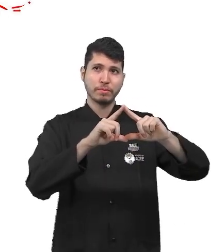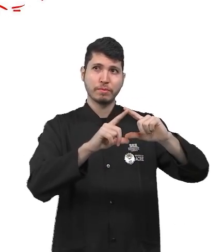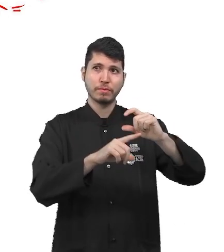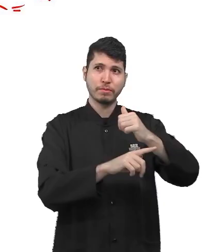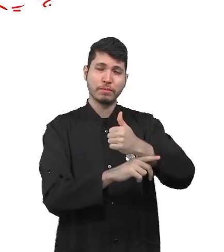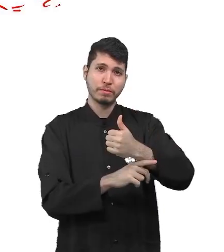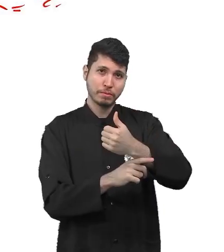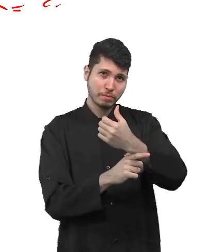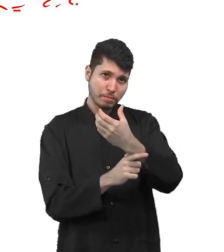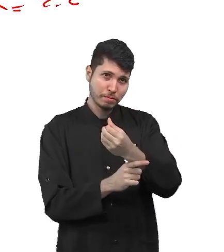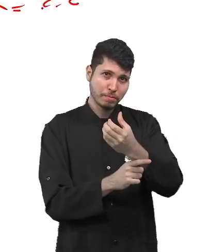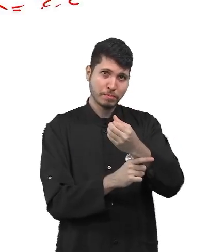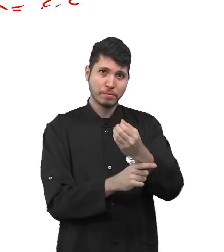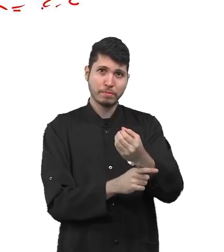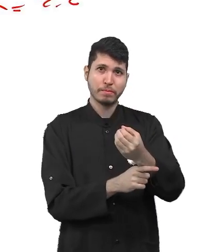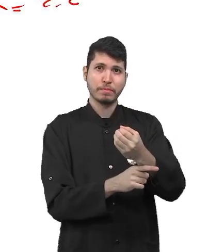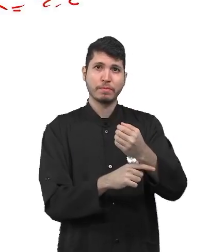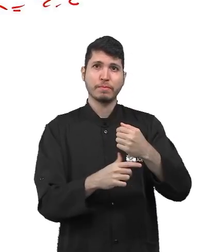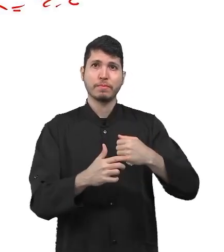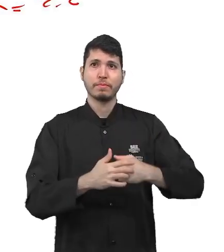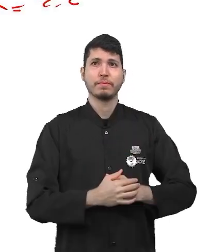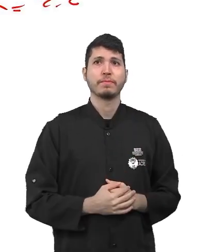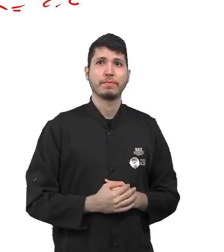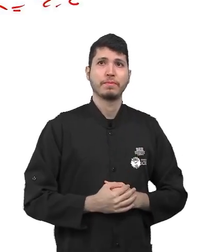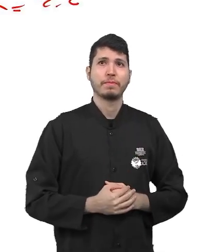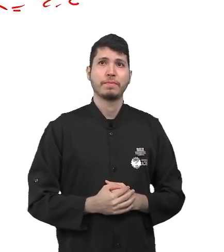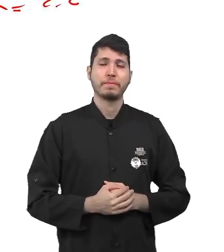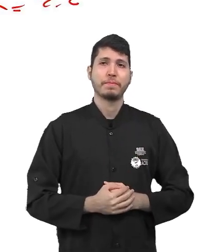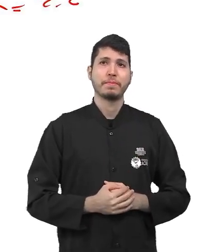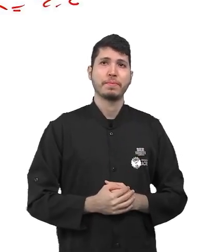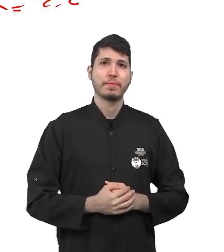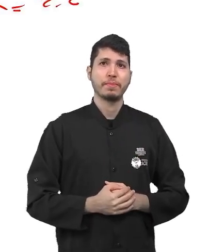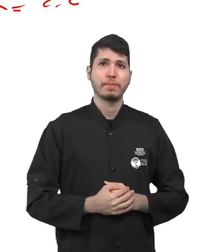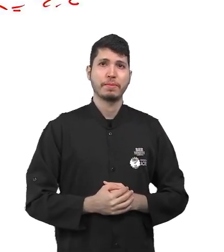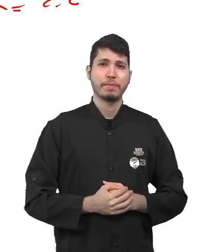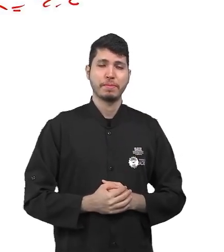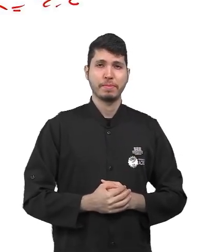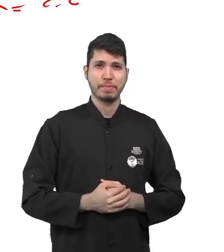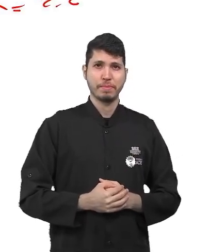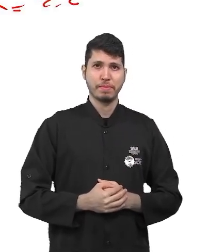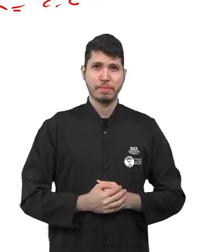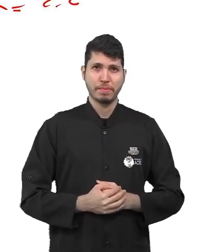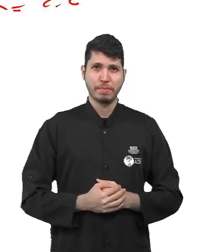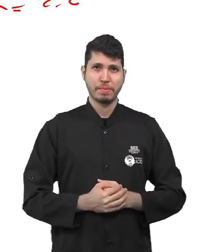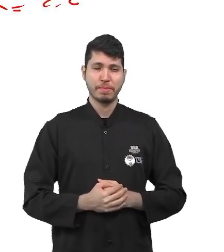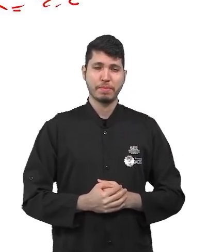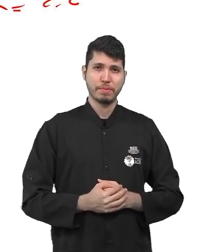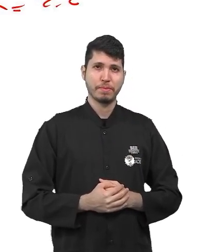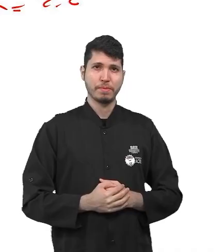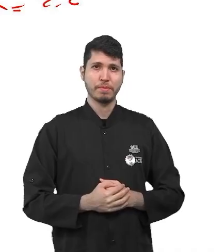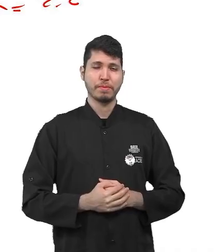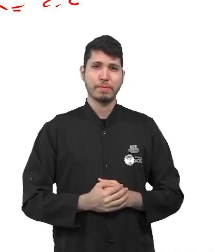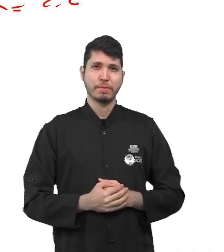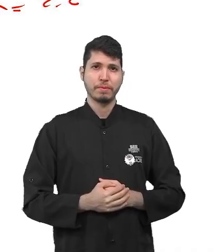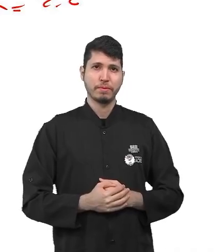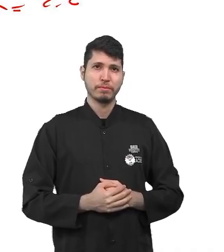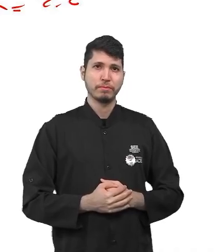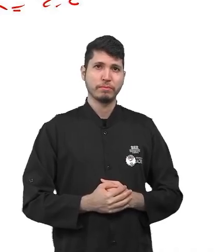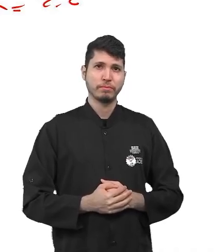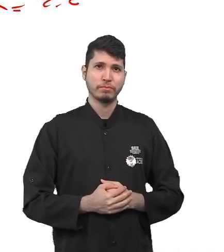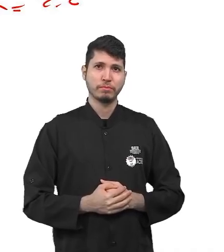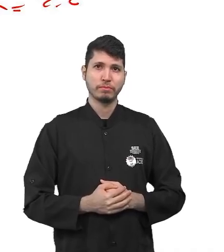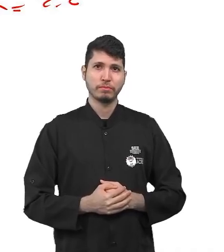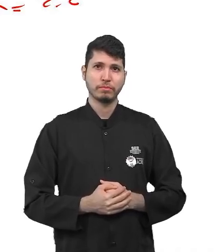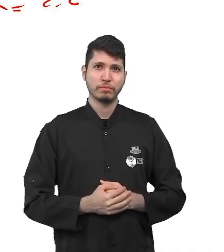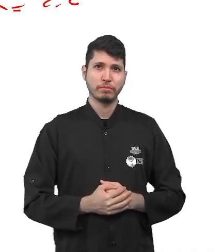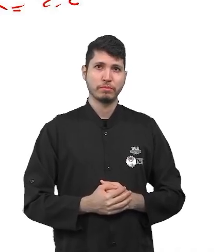eu substituo aqui, eu vou ter 2 vezes 2, né, que é o valor de A, ó, e vai gerar o valor 4. Tá bem adiantadinho aqui o cálculo, mas eu acho que dá para compreender, né? Você extrai